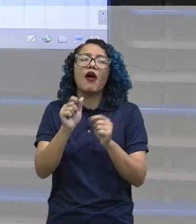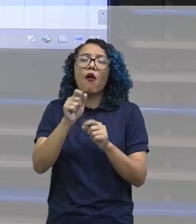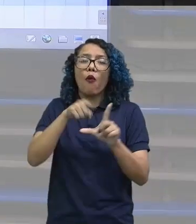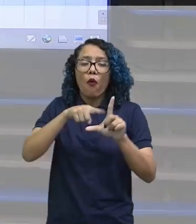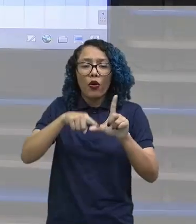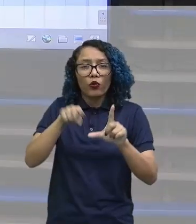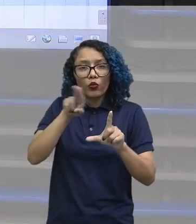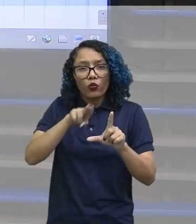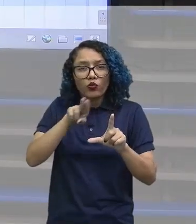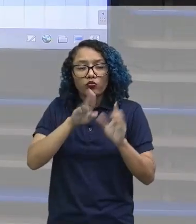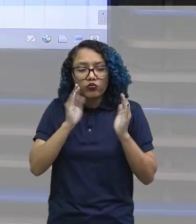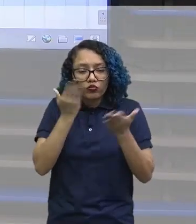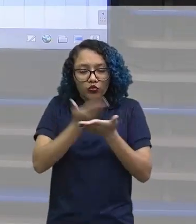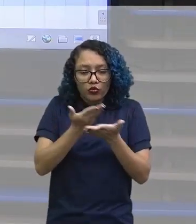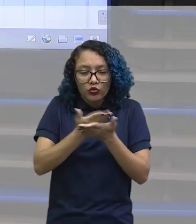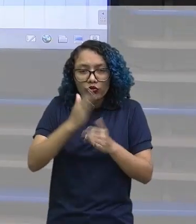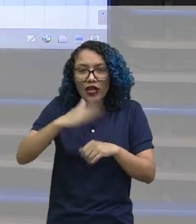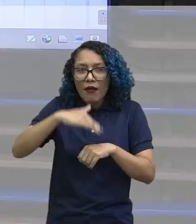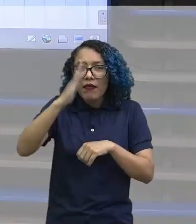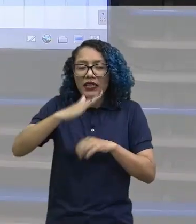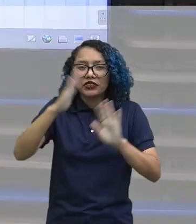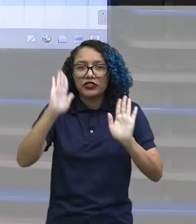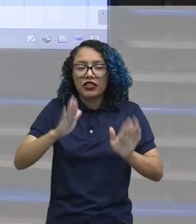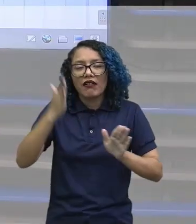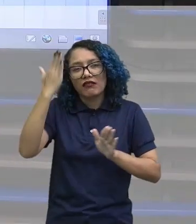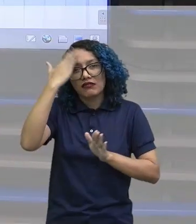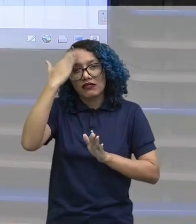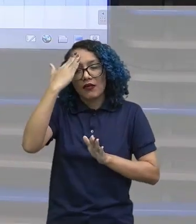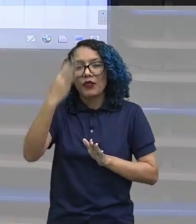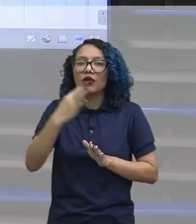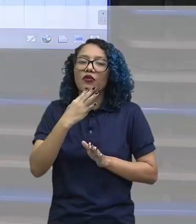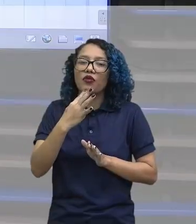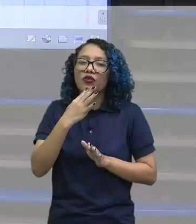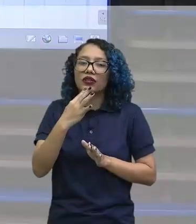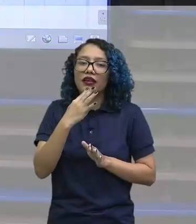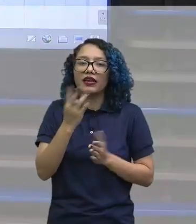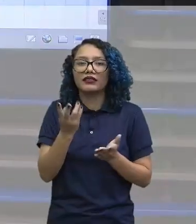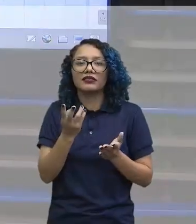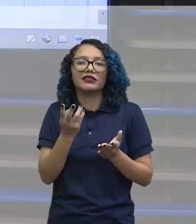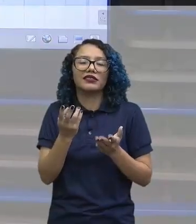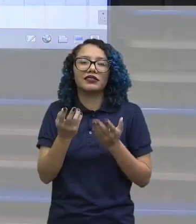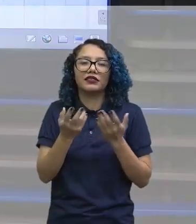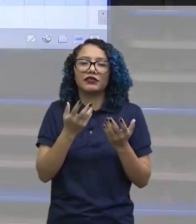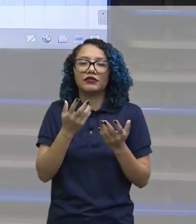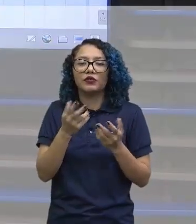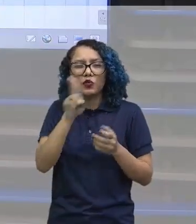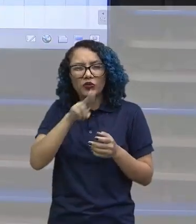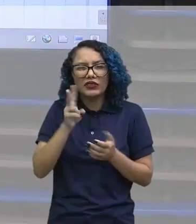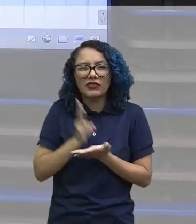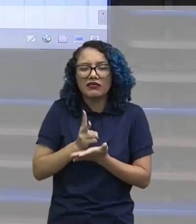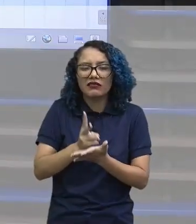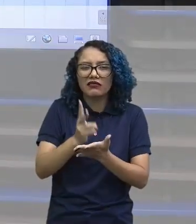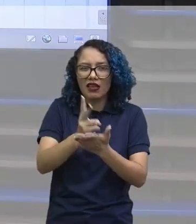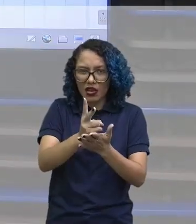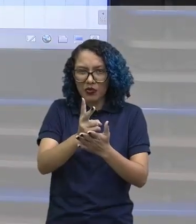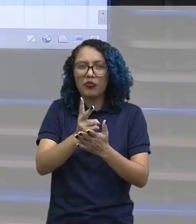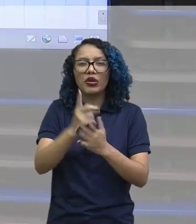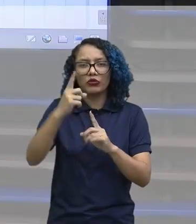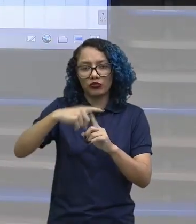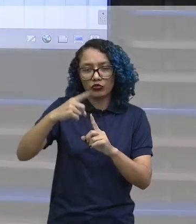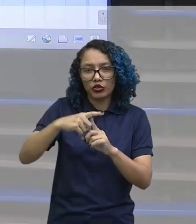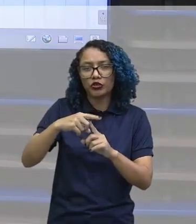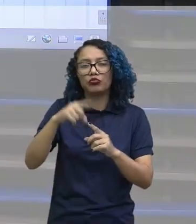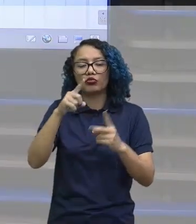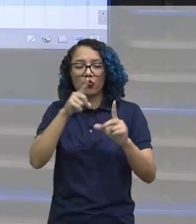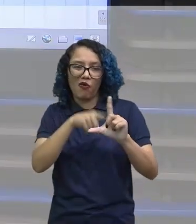bom? São aqueles que nós temos as medidas deles tem mais medidas mais precisas, assim, a gente mais utiliza no nosso dia a dia. Tá bom? Em outras